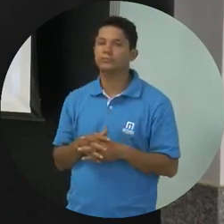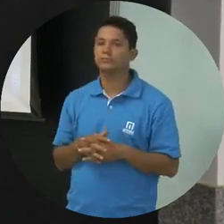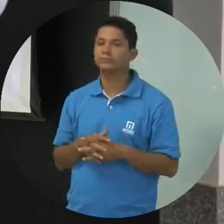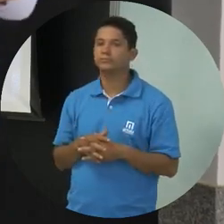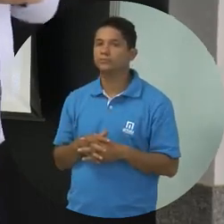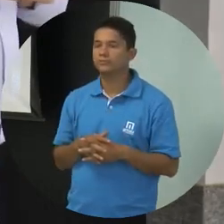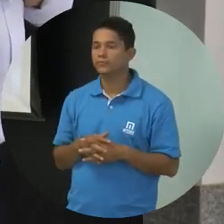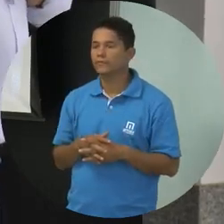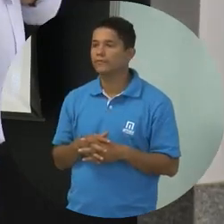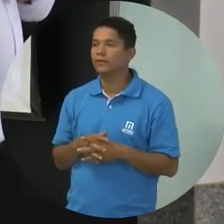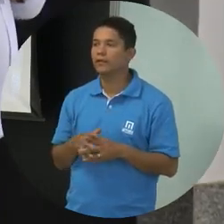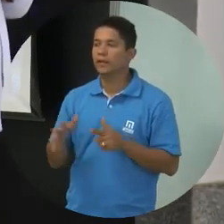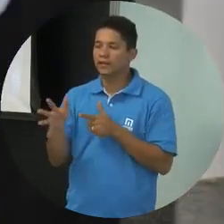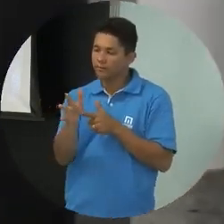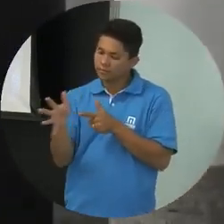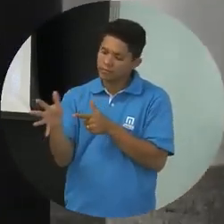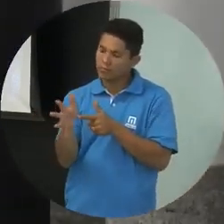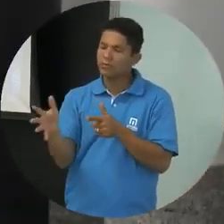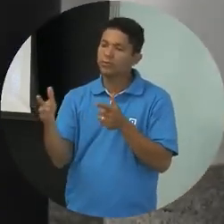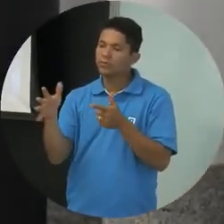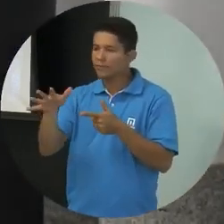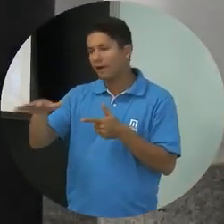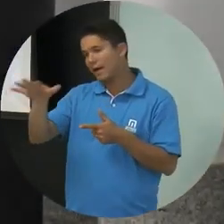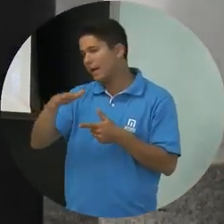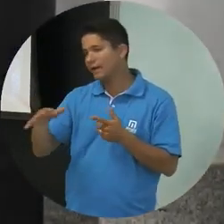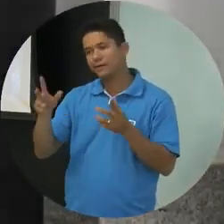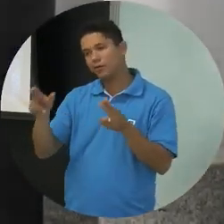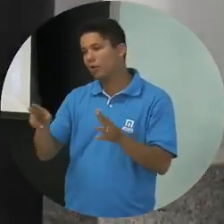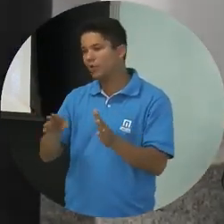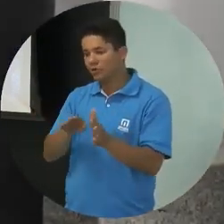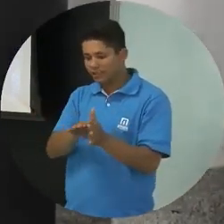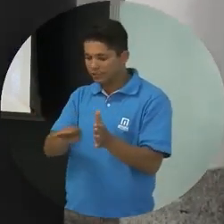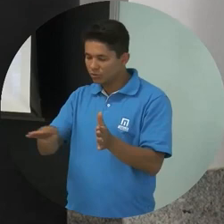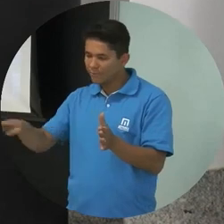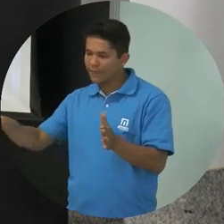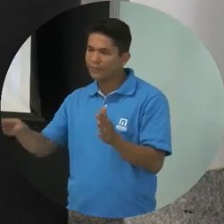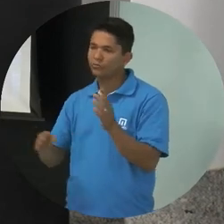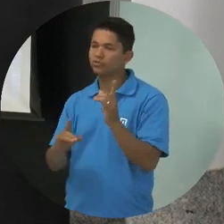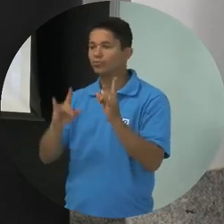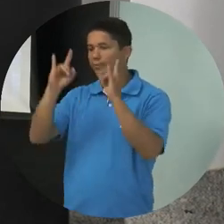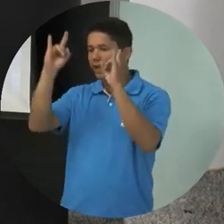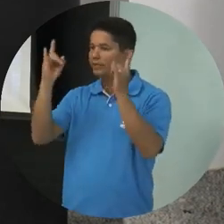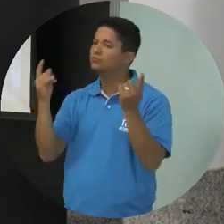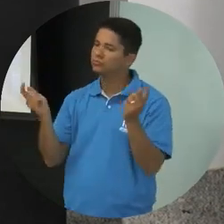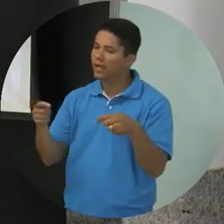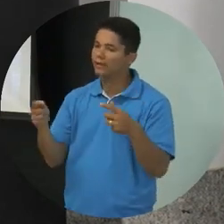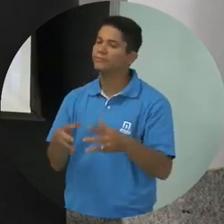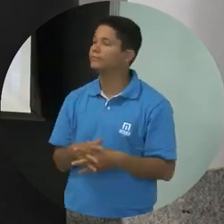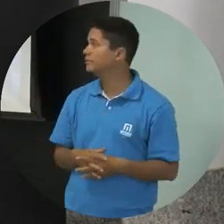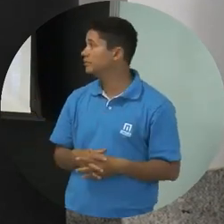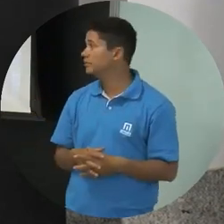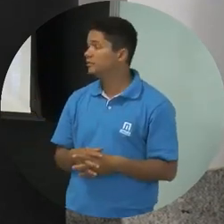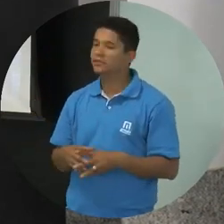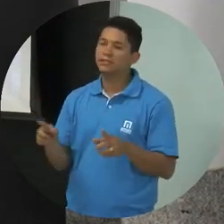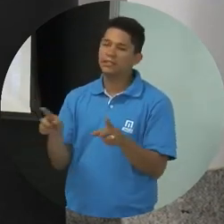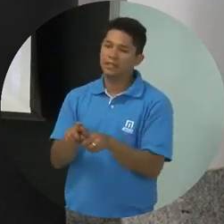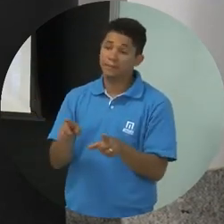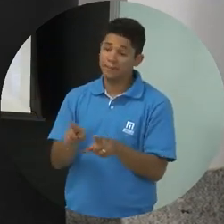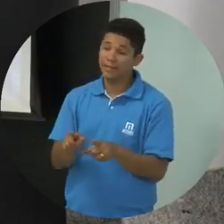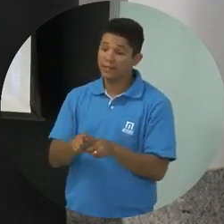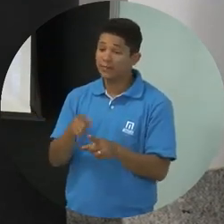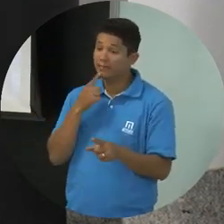da hidrodemolição dentro de uma área como essa, de um estacionamento, de um prédio, tá? Falando da parte